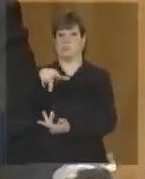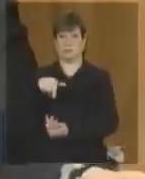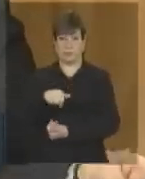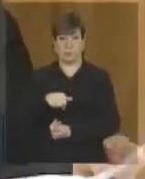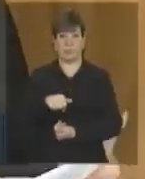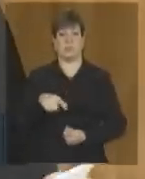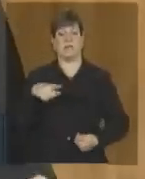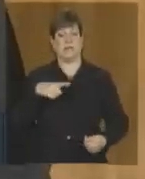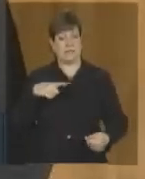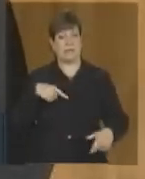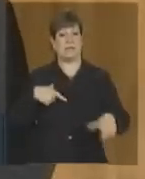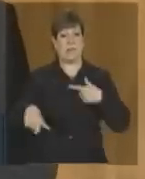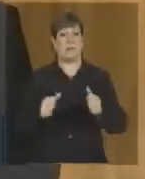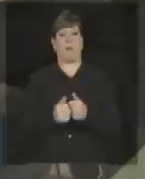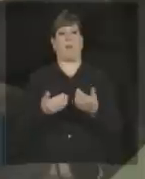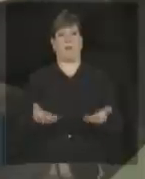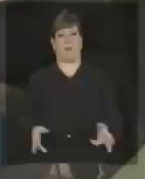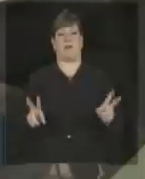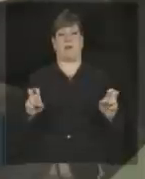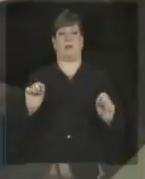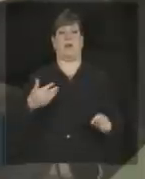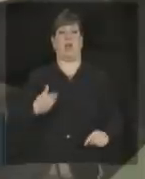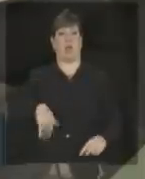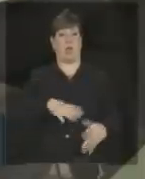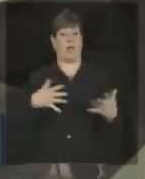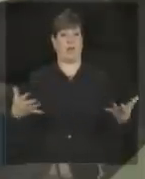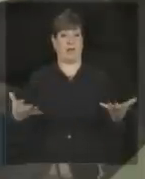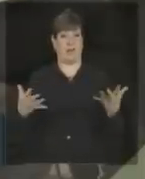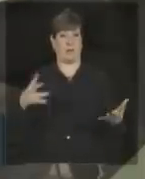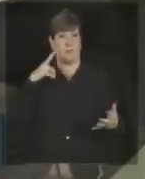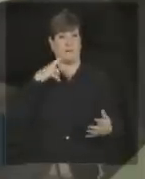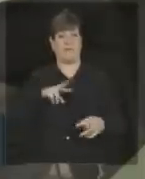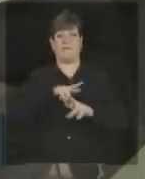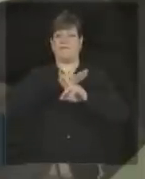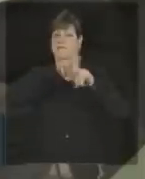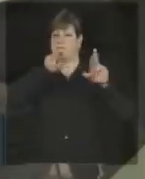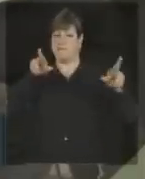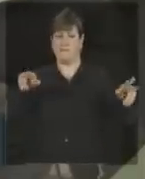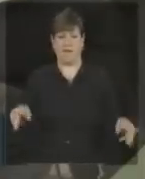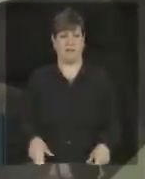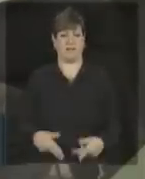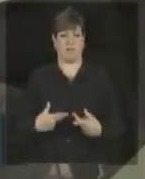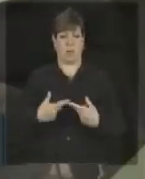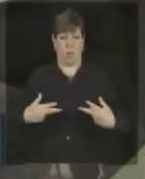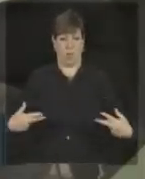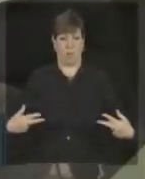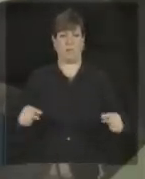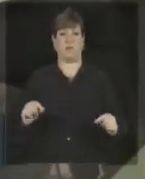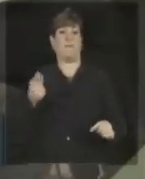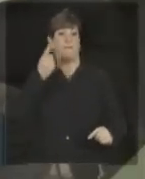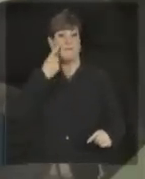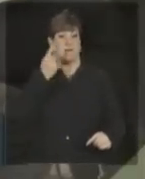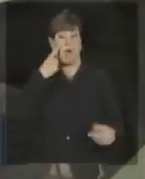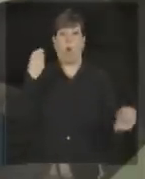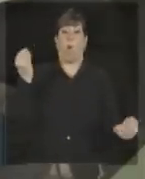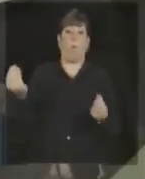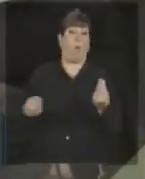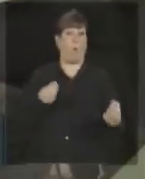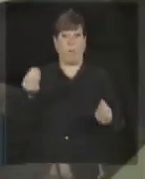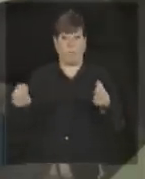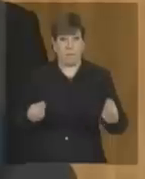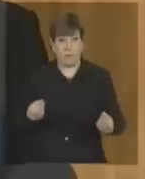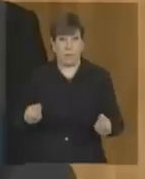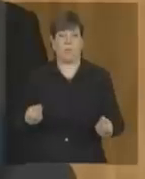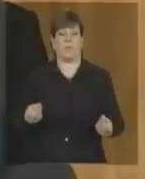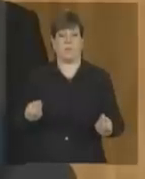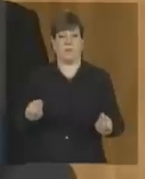prevenção da corrupção. E nós queremos ver uma série de aspectos e ver como